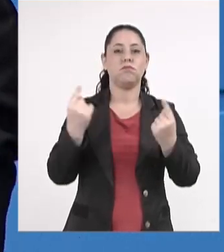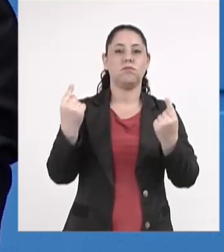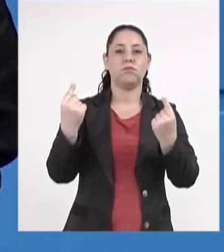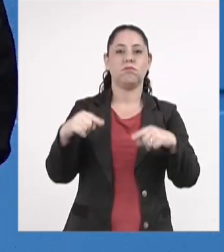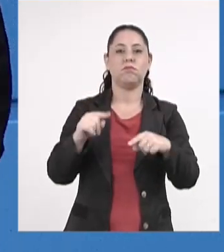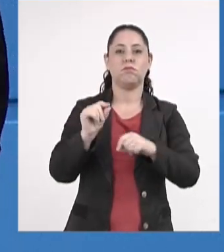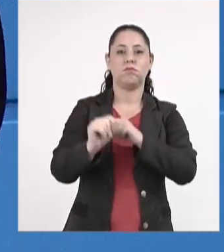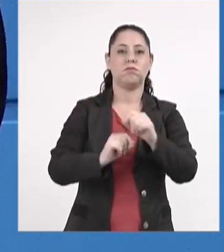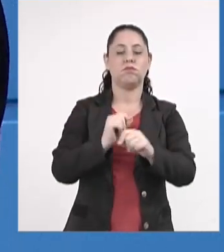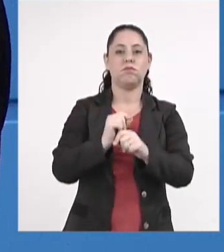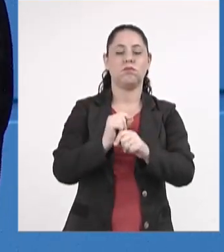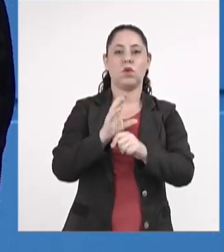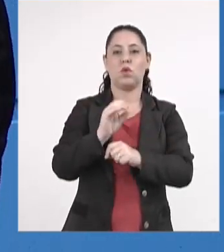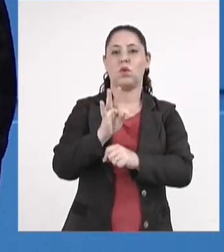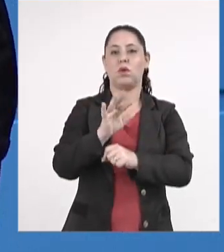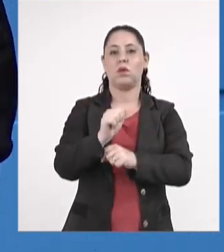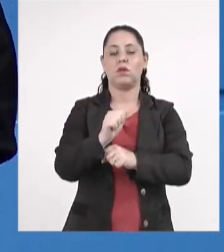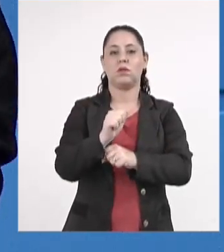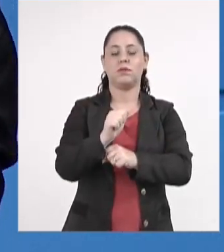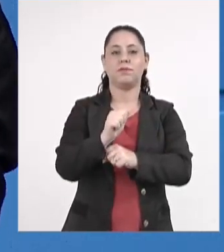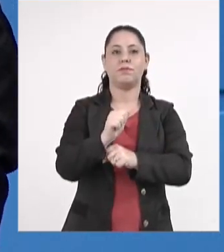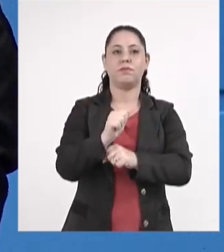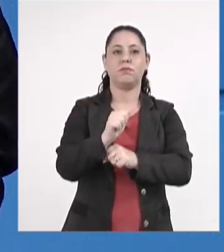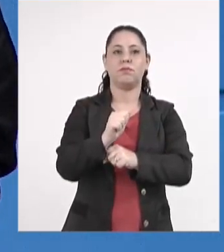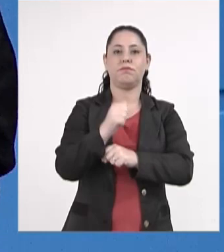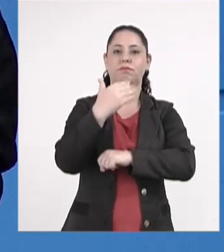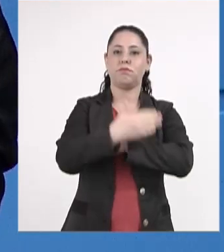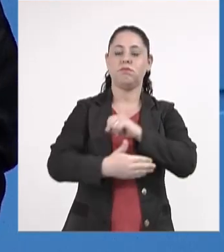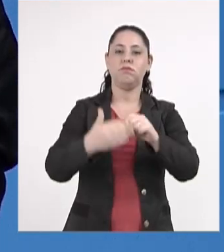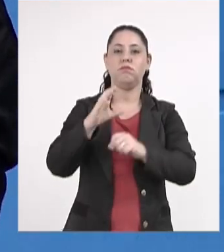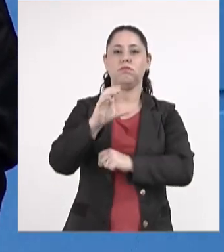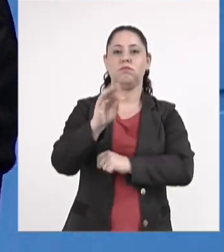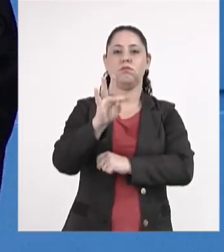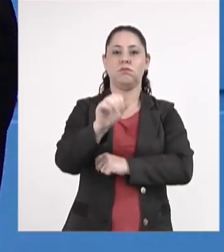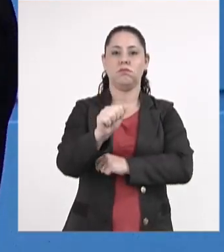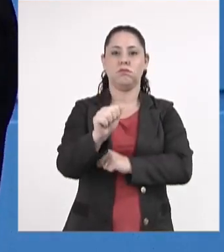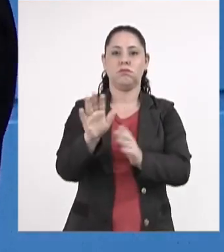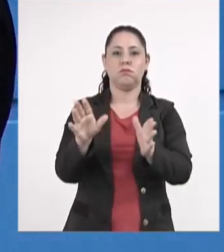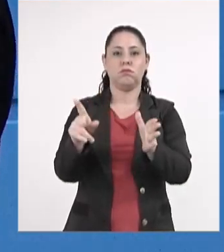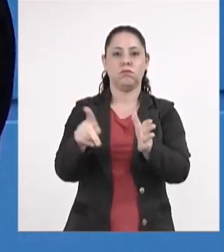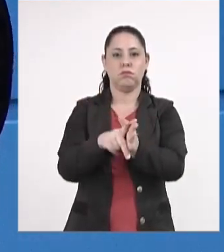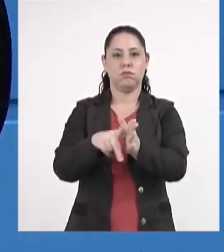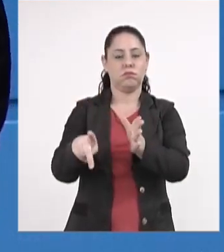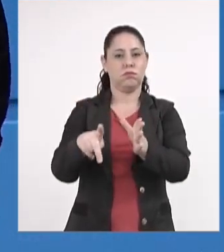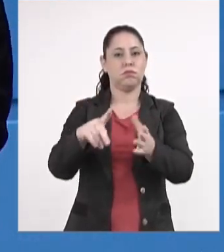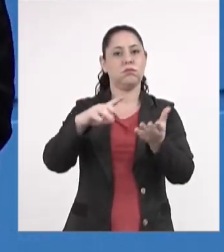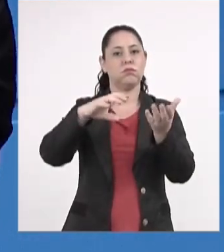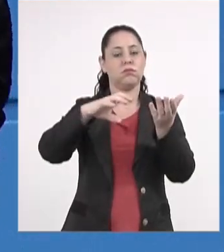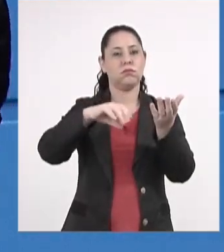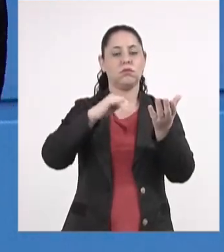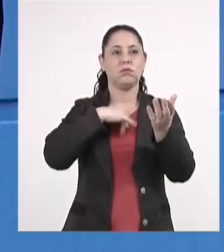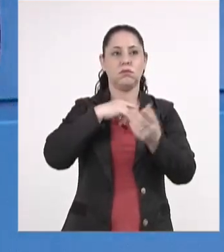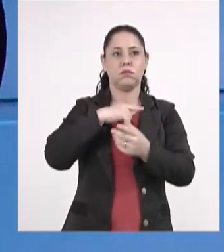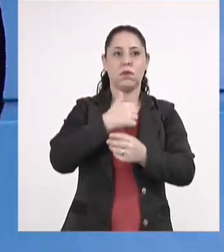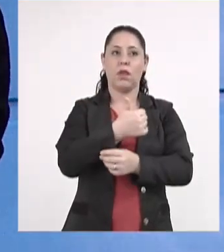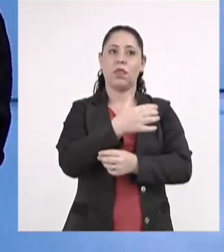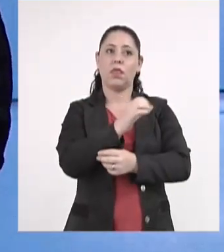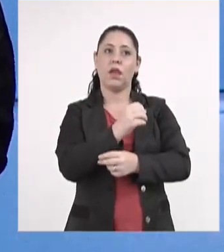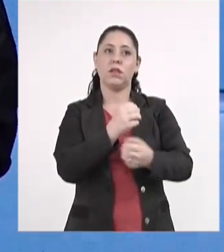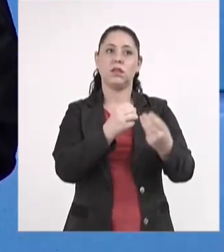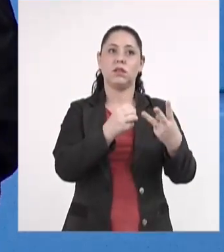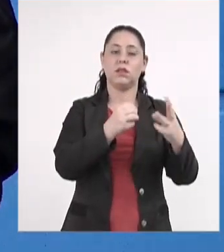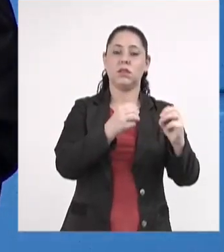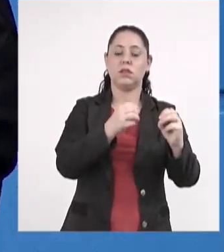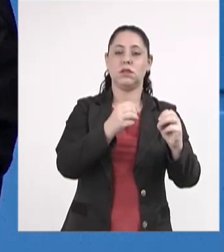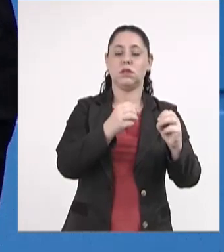contrário essa cotização de gênero eu defendo a cotização no Parlamento Então você coloca 10 20